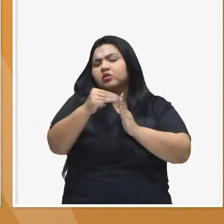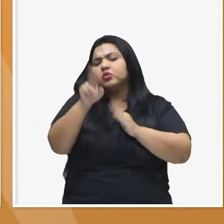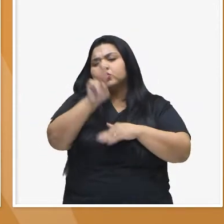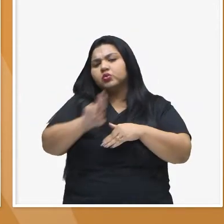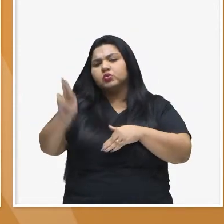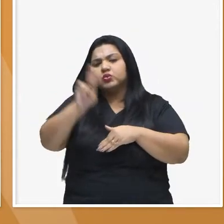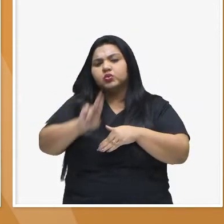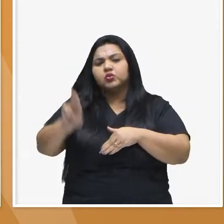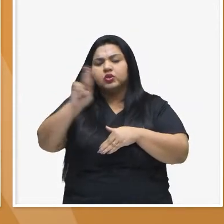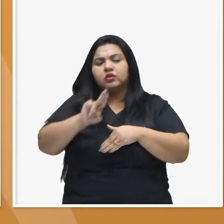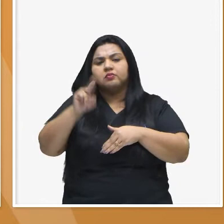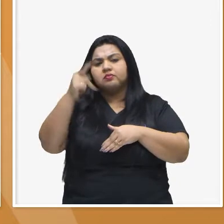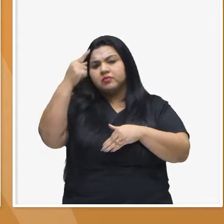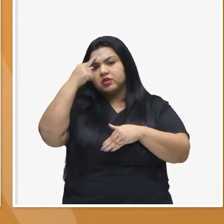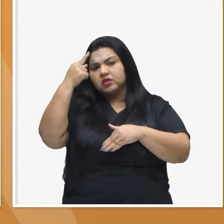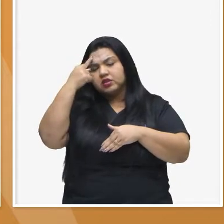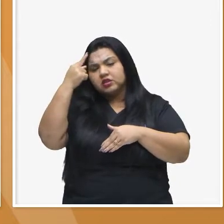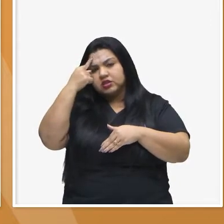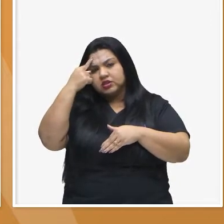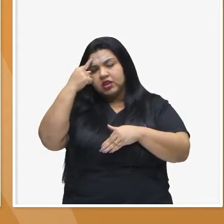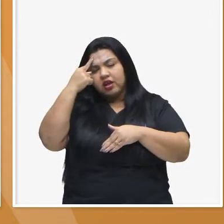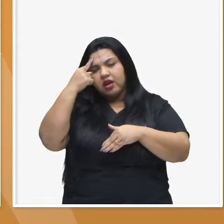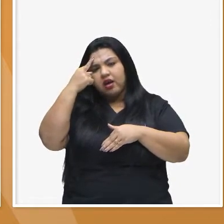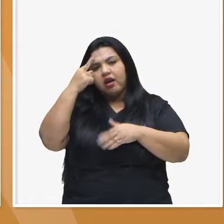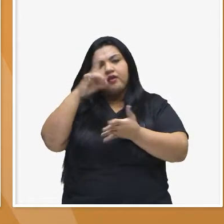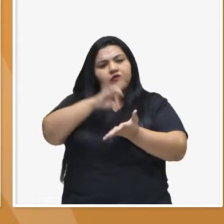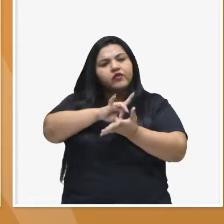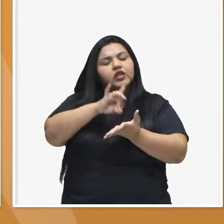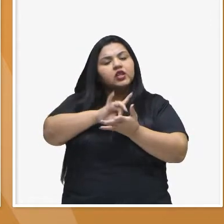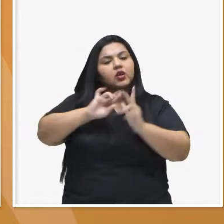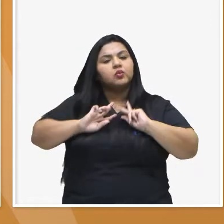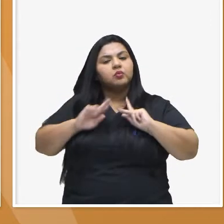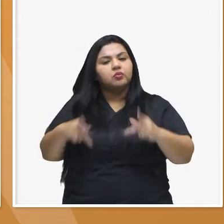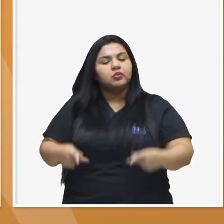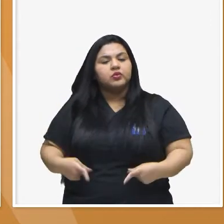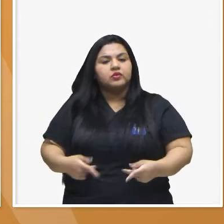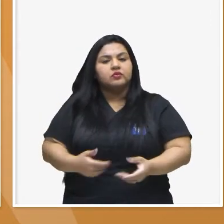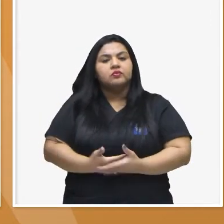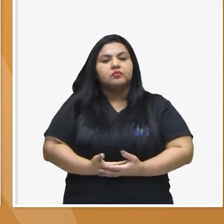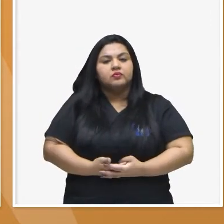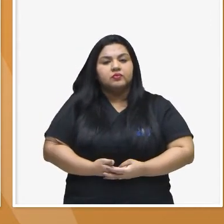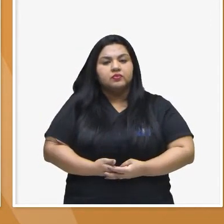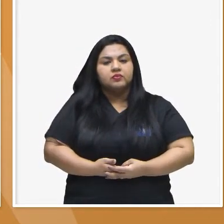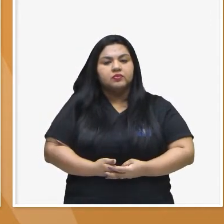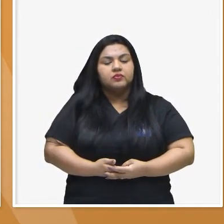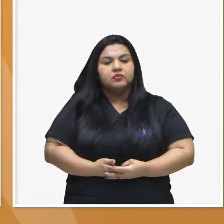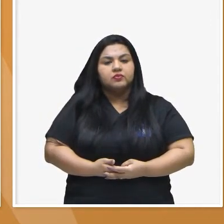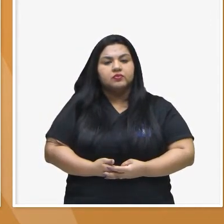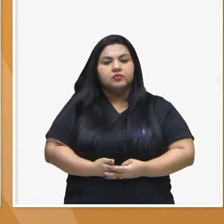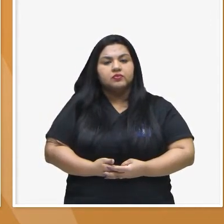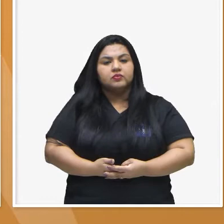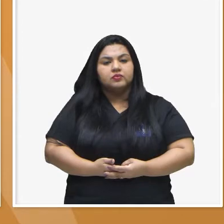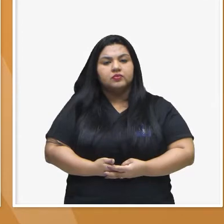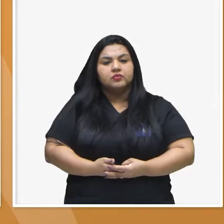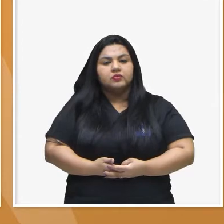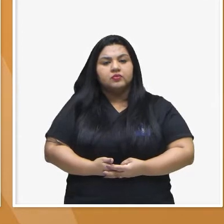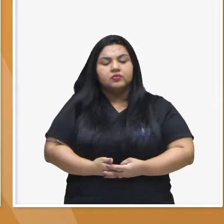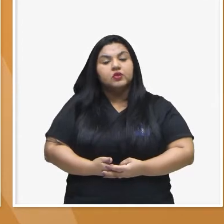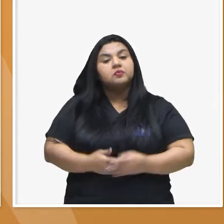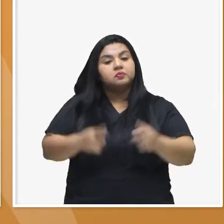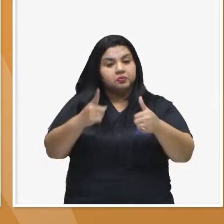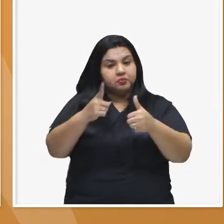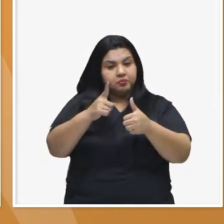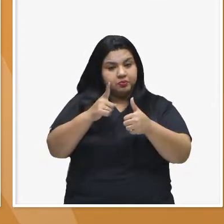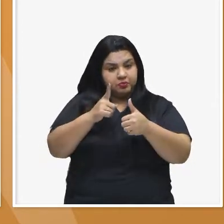para pensar a realidade humana, através da consciência. Então, vamos lá. Primeiro,